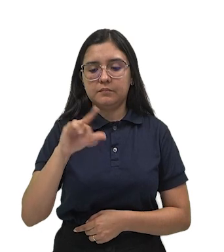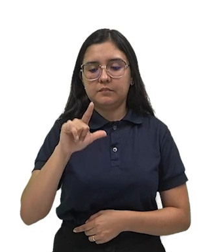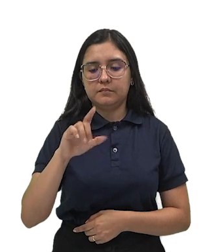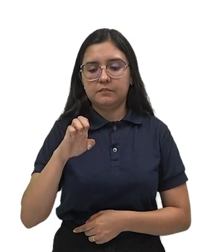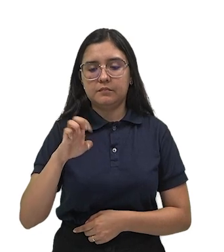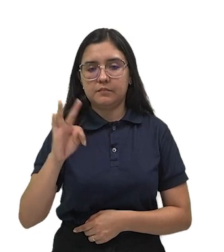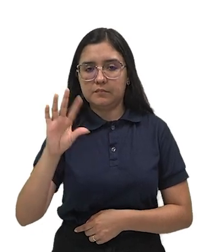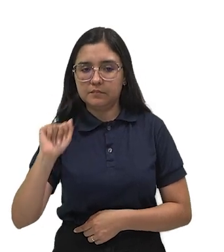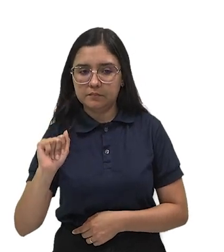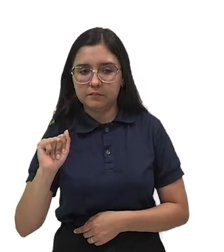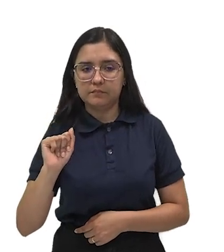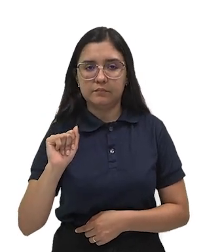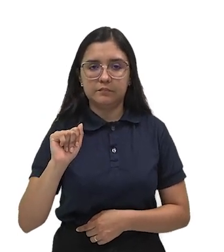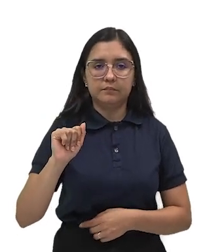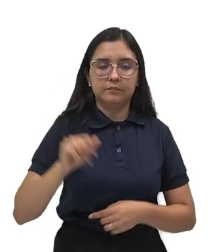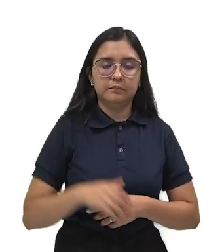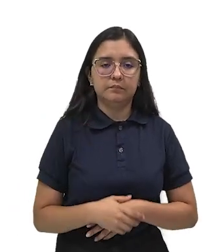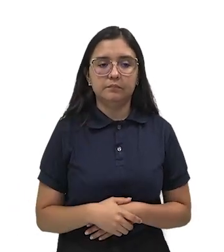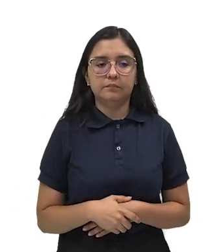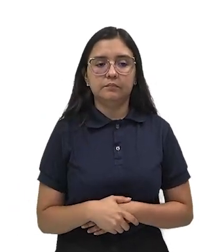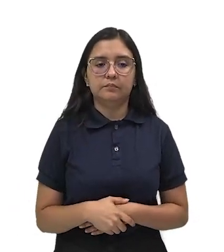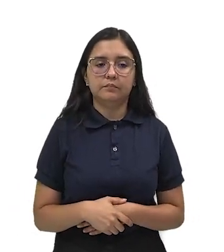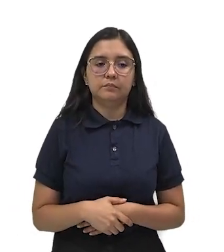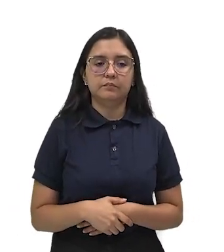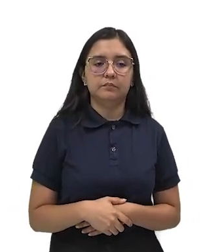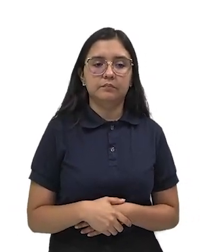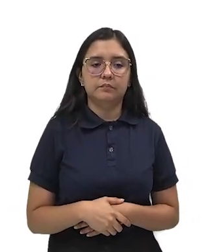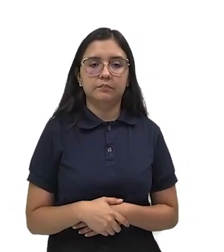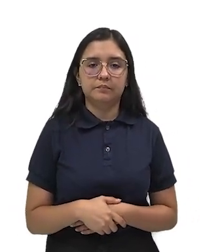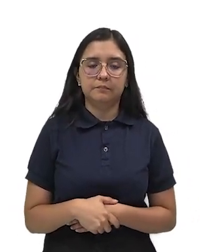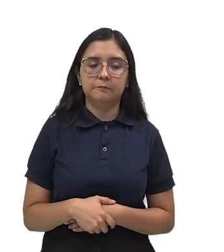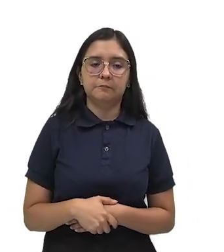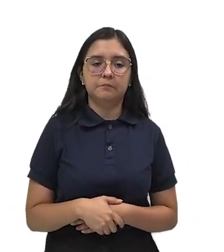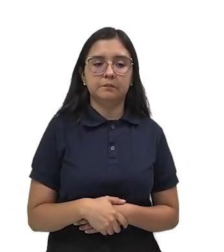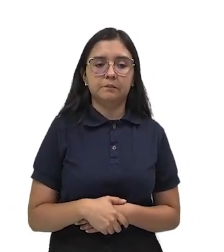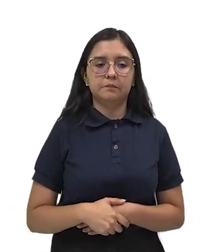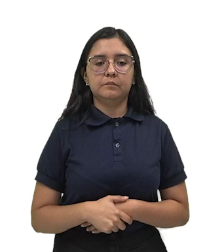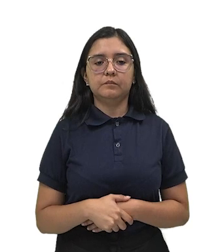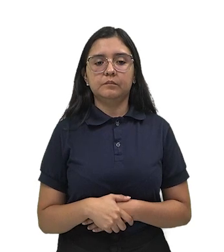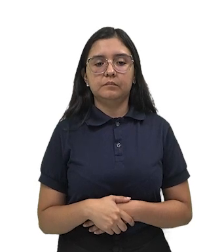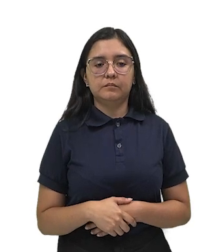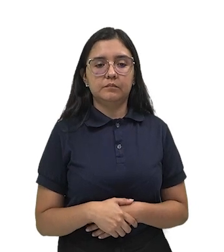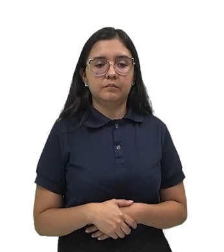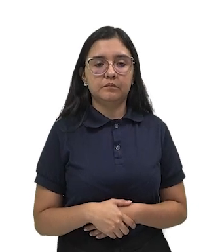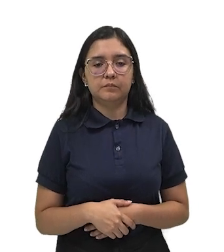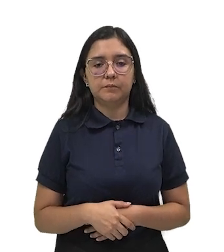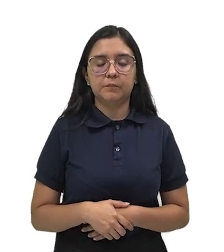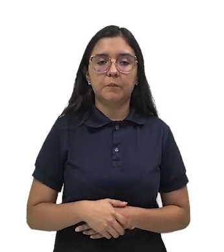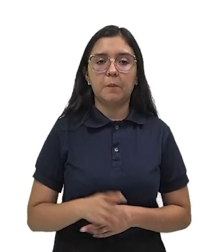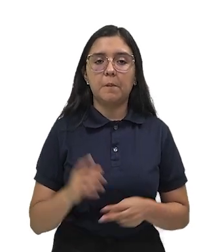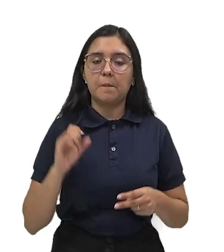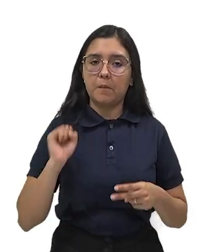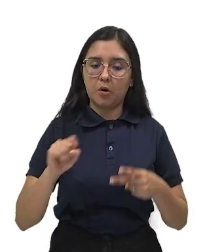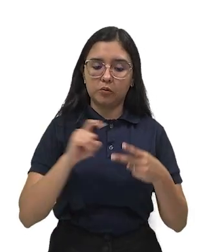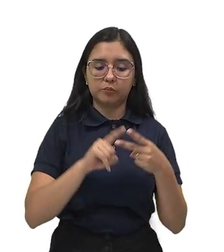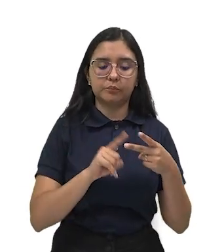Deixa eu consertar. Bicicleta. Eu posso